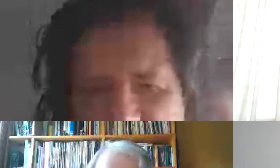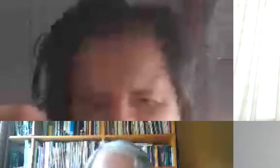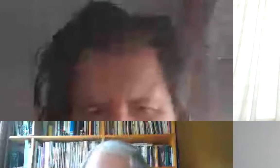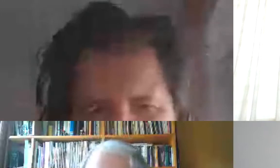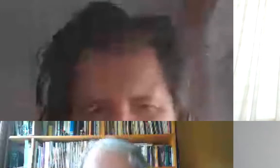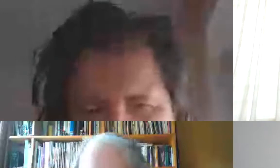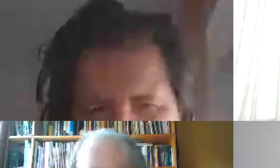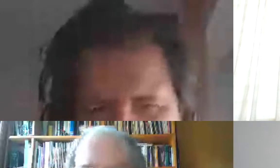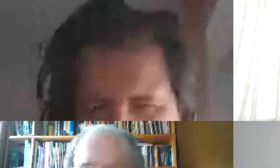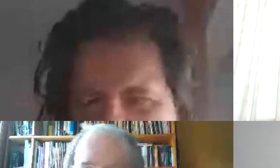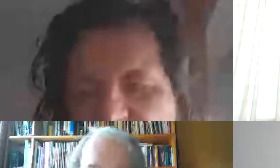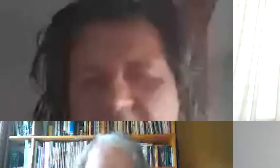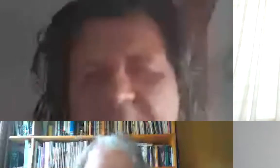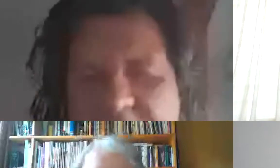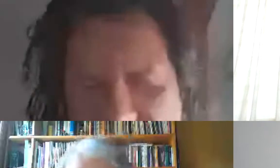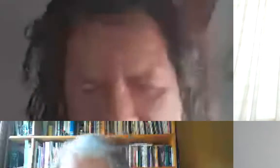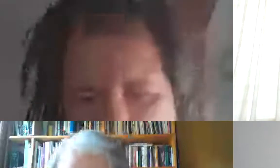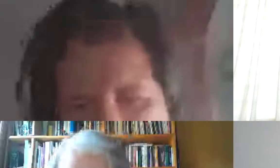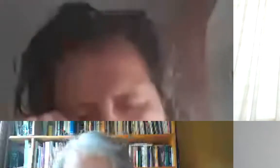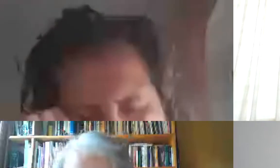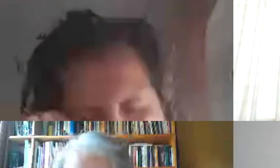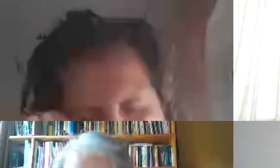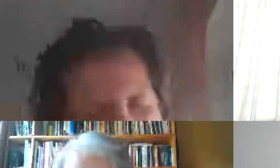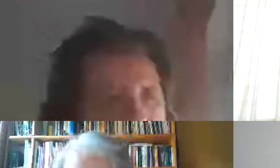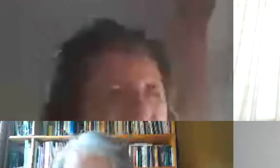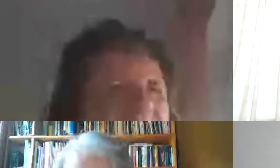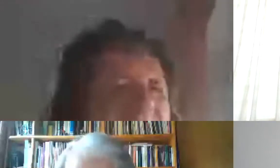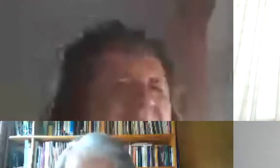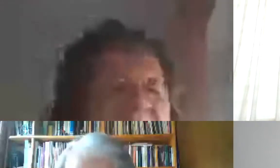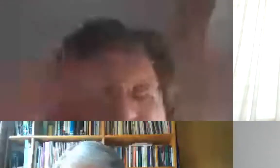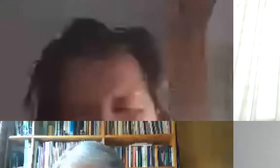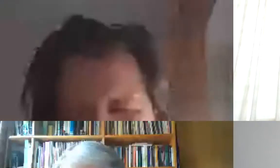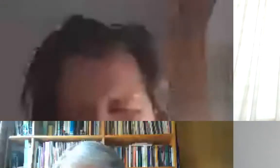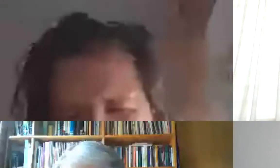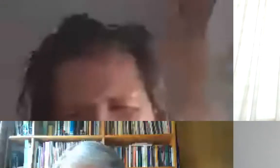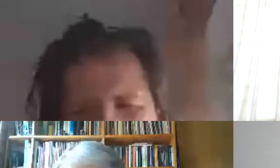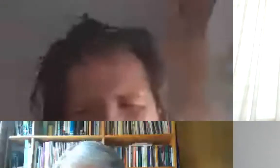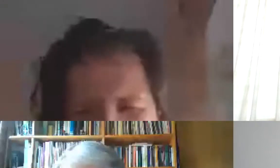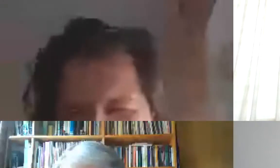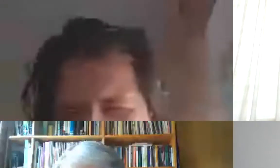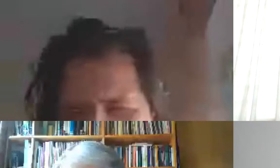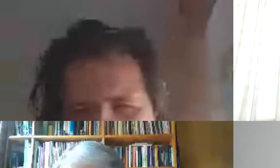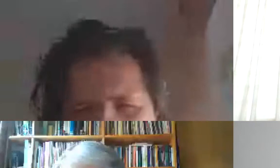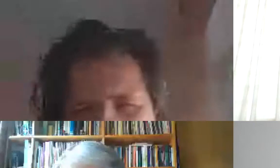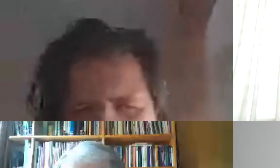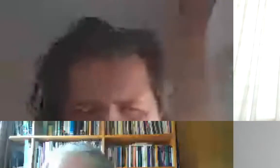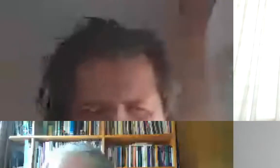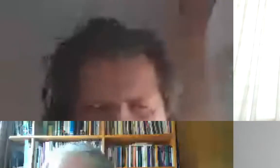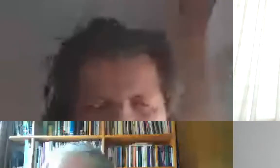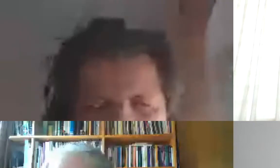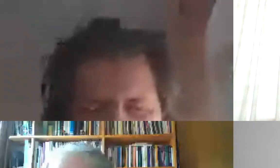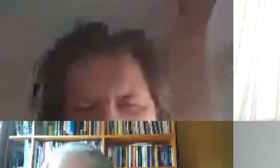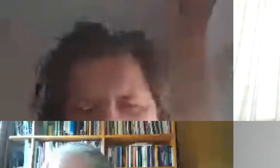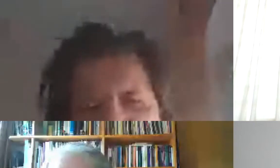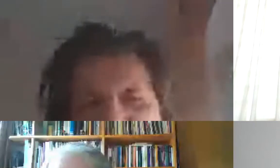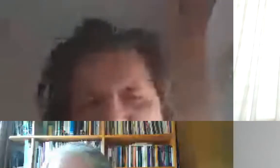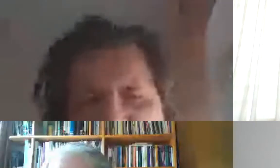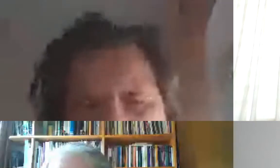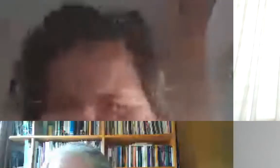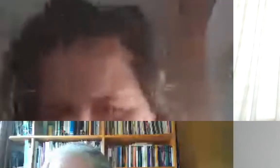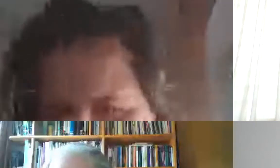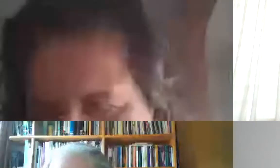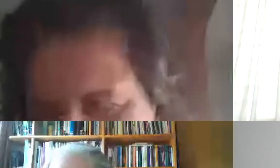Quais são estas matrizes que permanecem, que nós podemos, nas miríades infinitas de teoria, de conceito oposto,